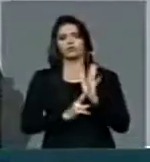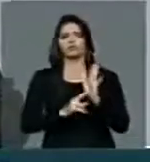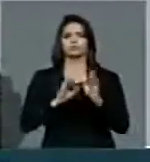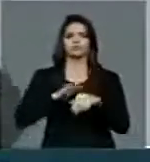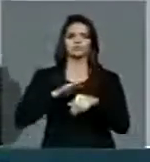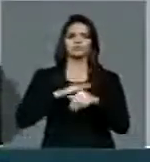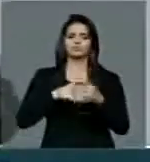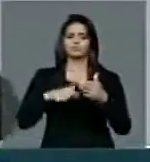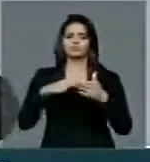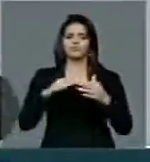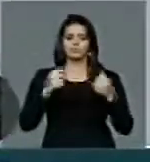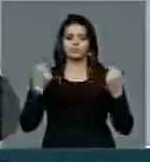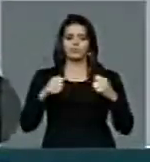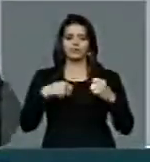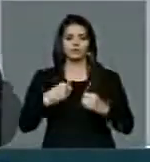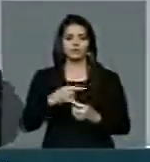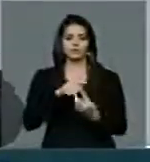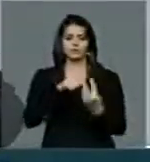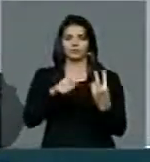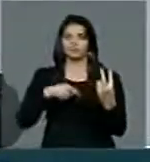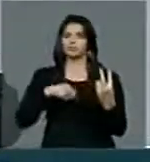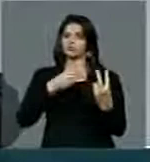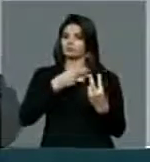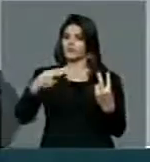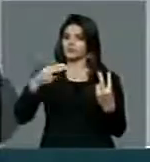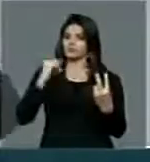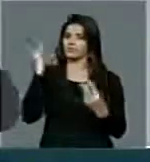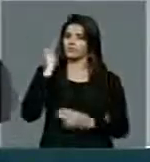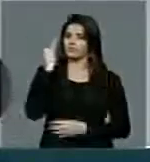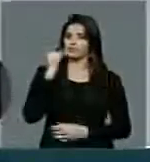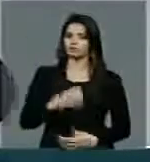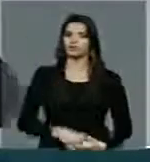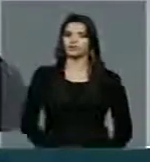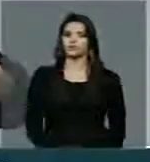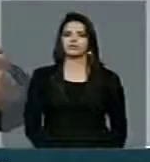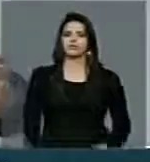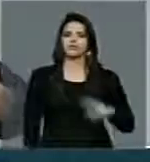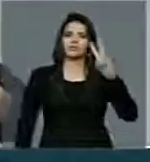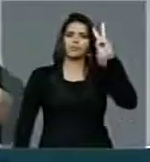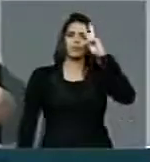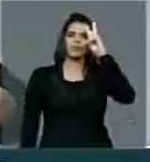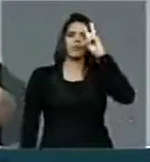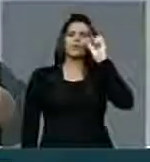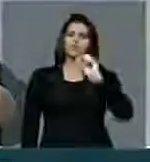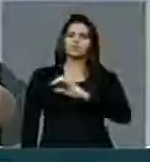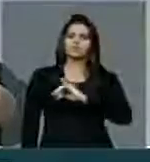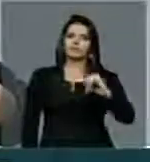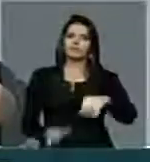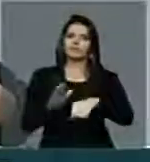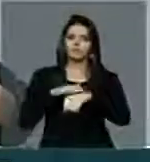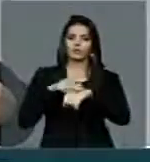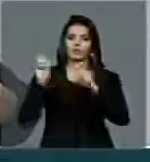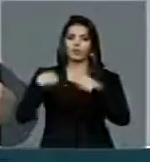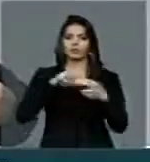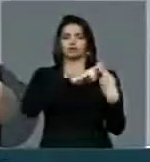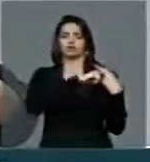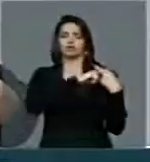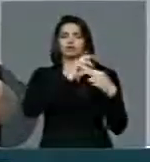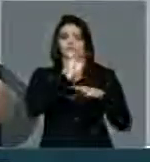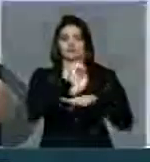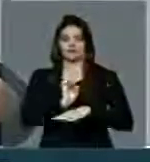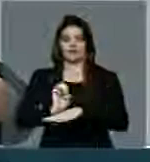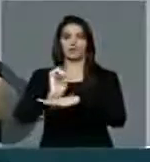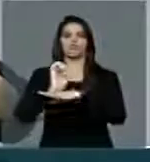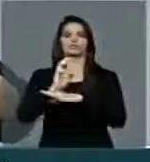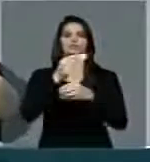iniciativas, duas observações eu entendo que são importantes. Lembro que é competência dos estados e